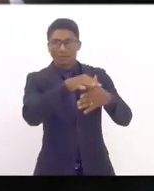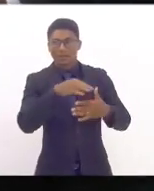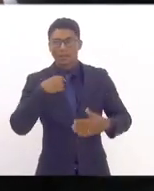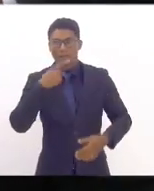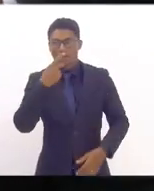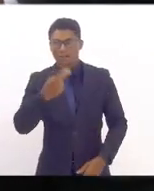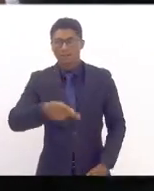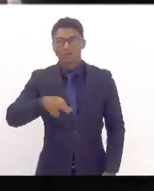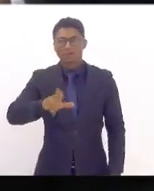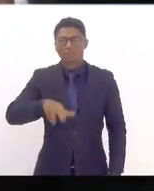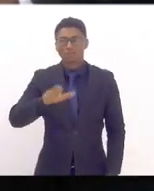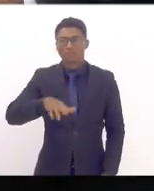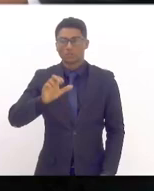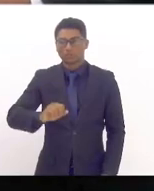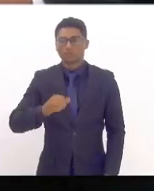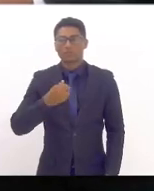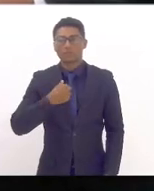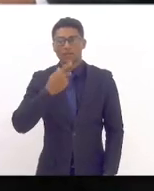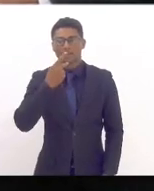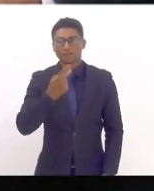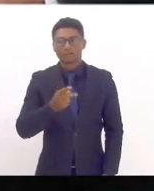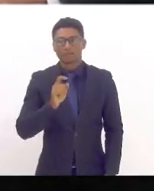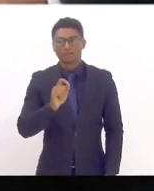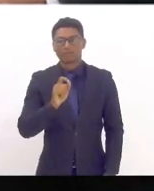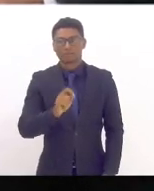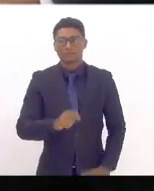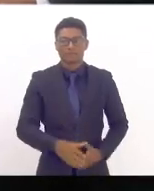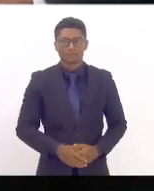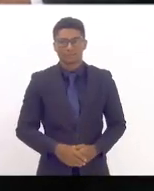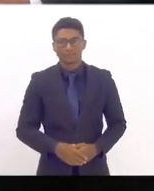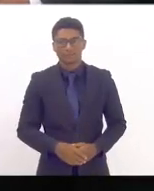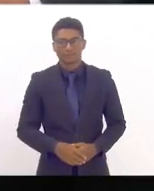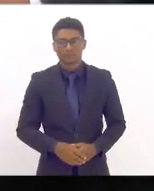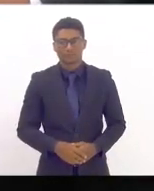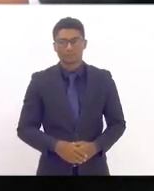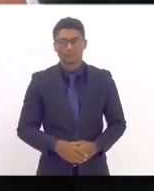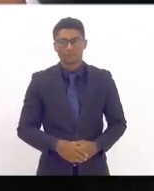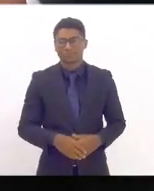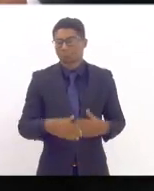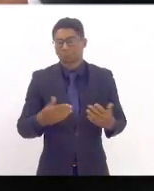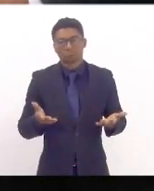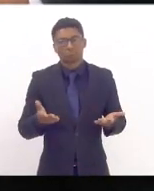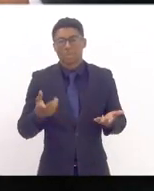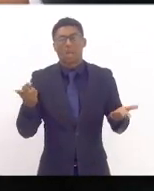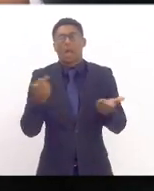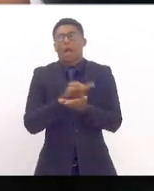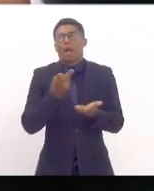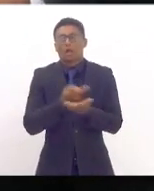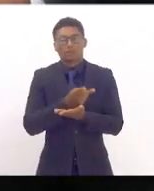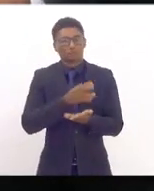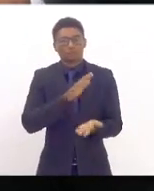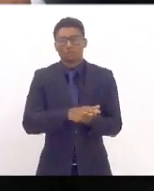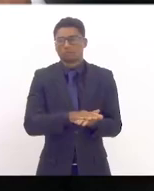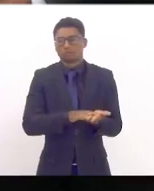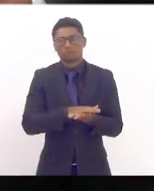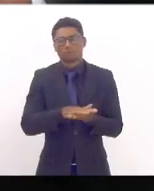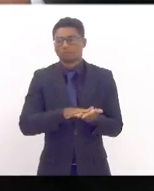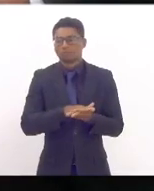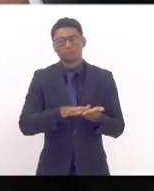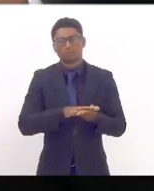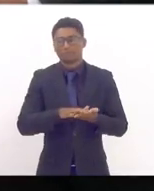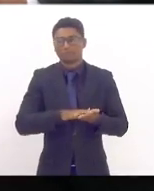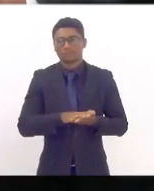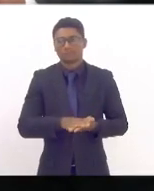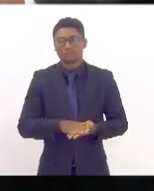isso o que eu quero falar sobre o presidente que não foi feito nada de errado se teve